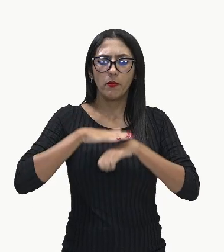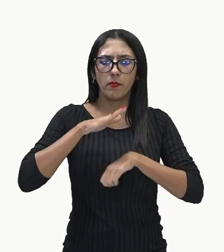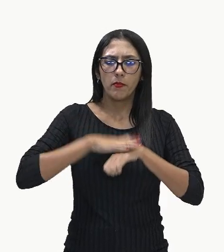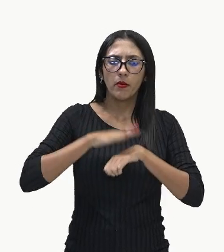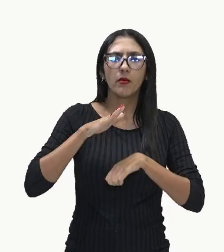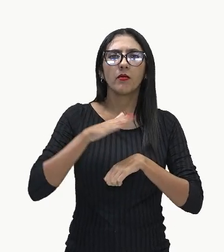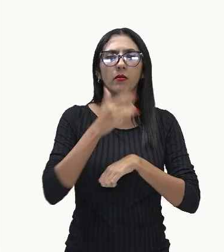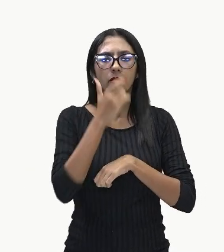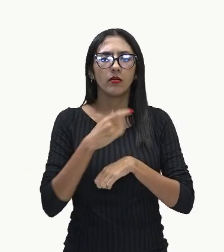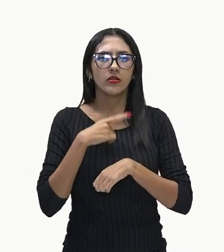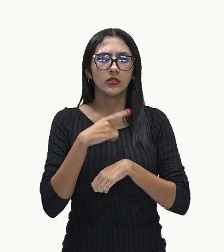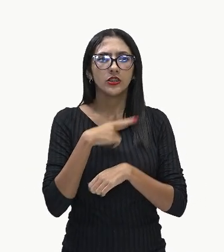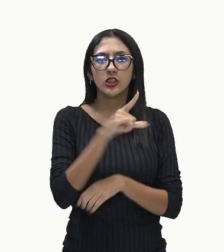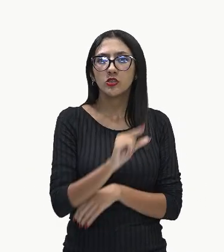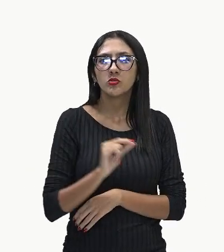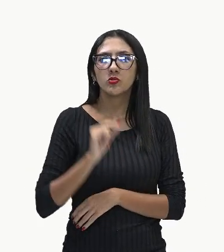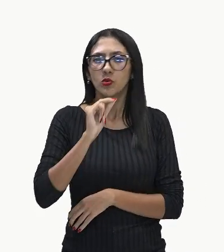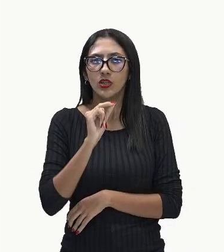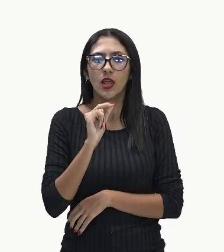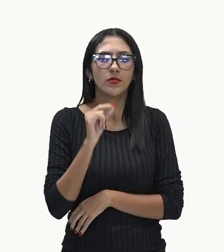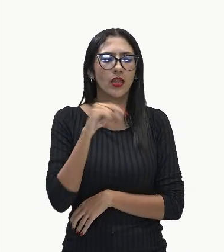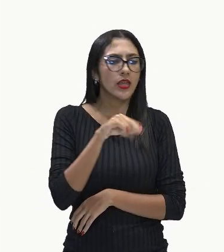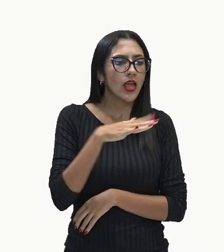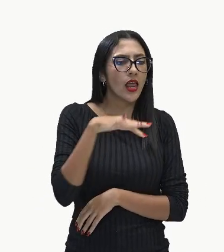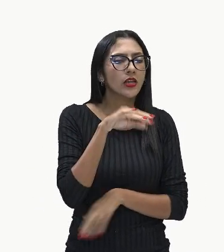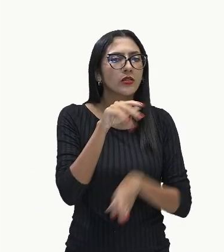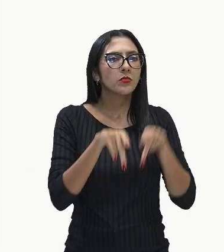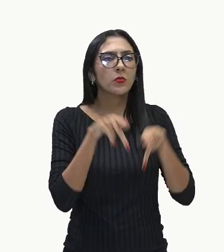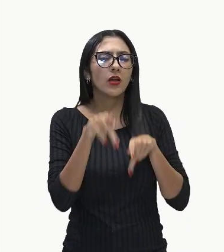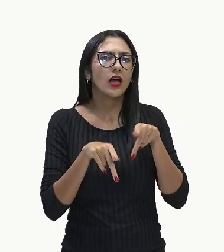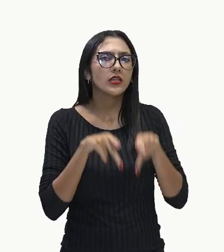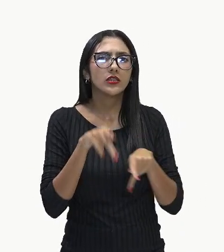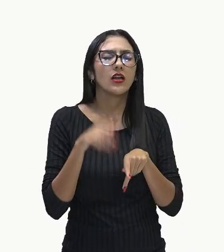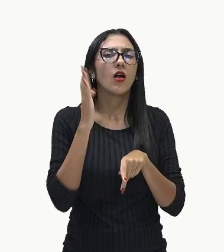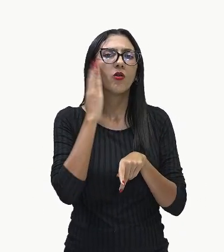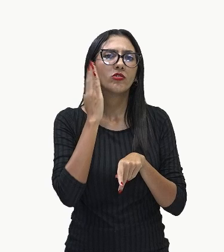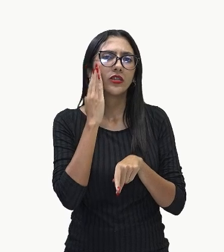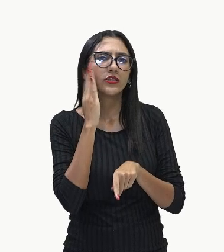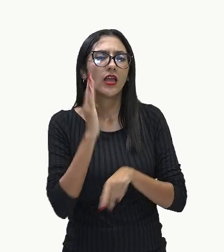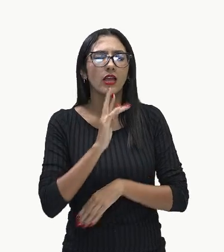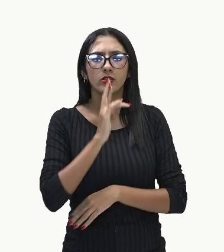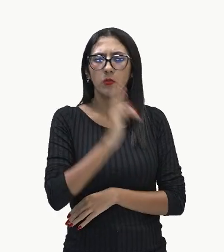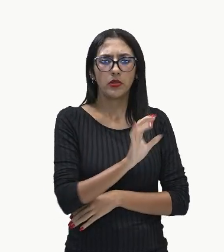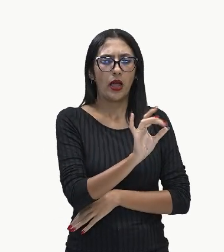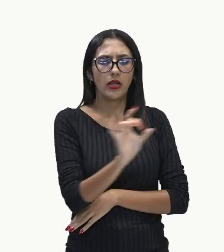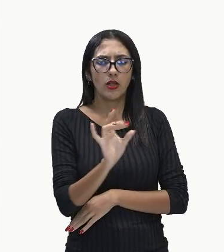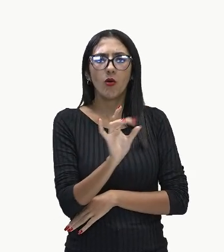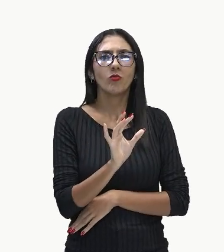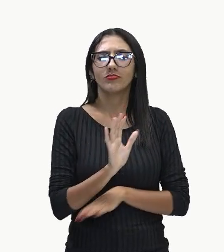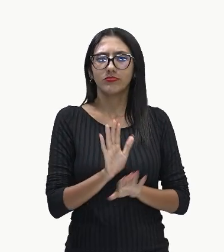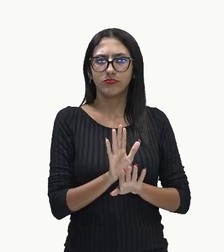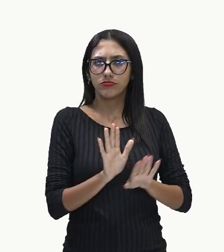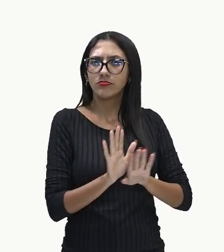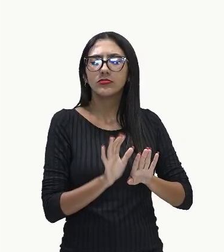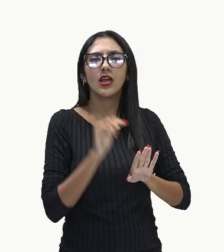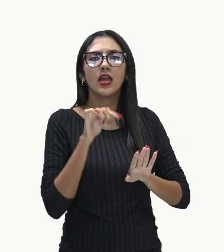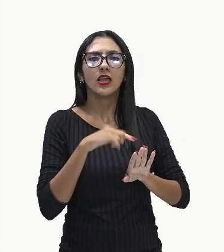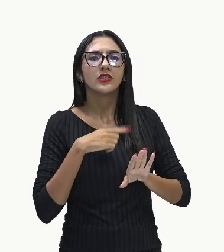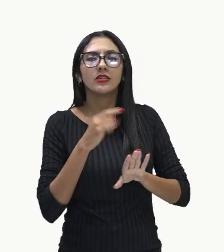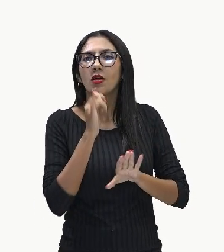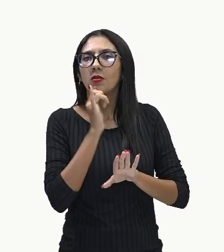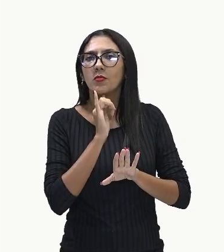aquela amostra ali daquela população porque eu já sei qual é a resposta que eles irão dar. Não, aí é uma coisa chamada,